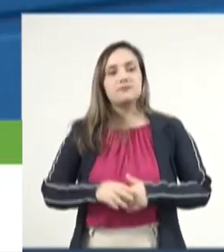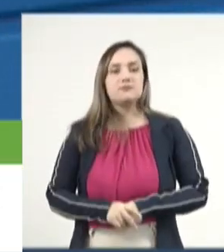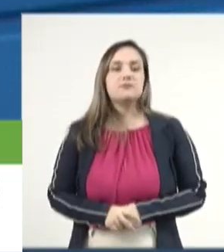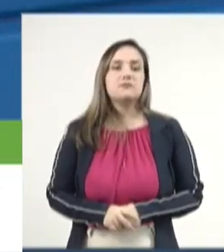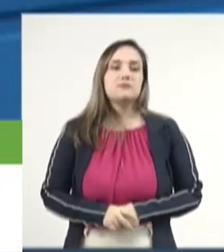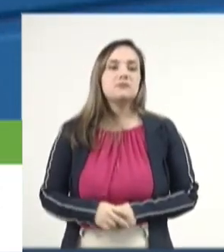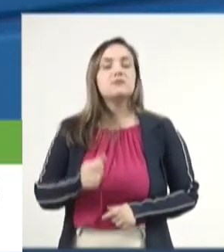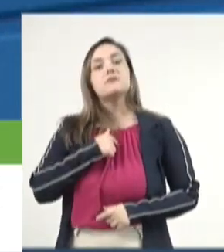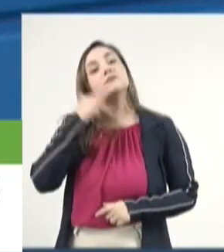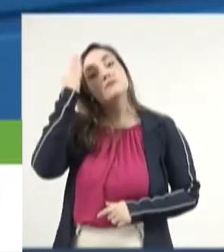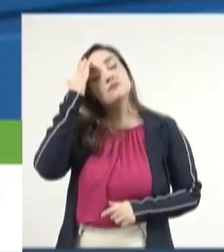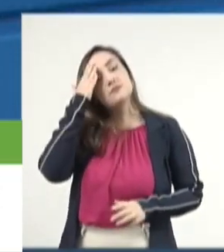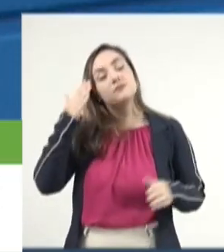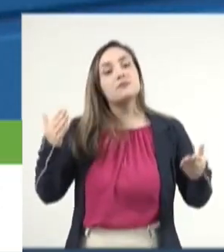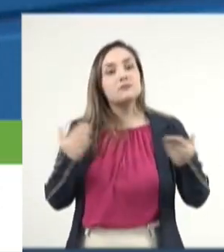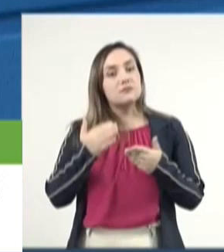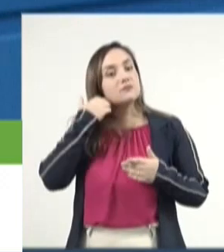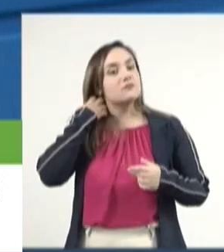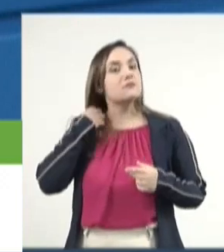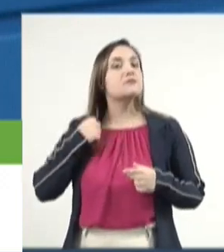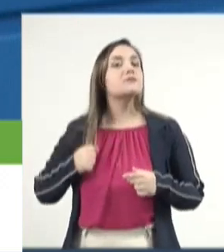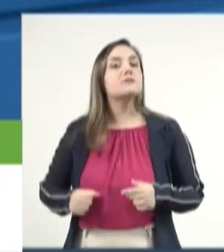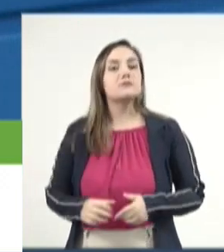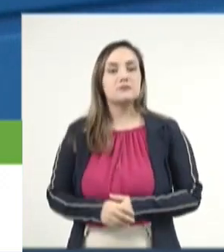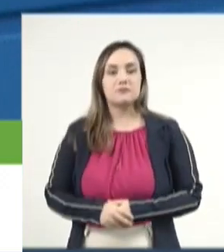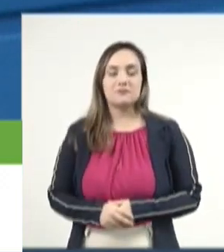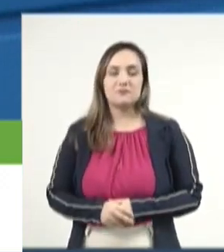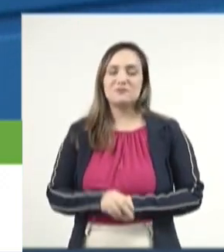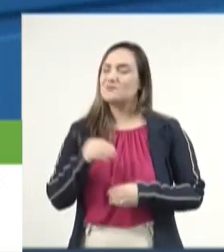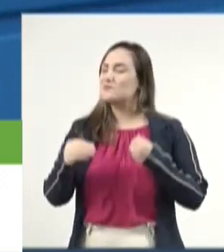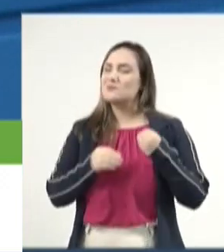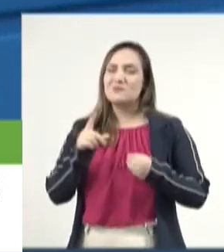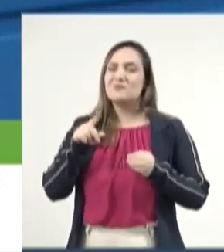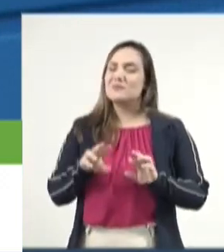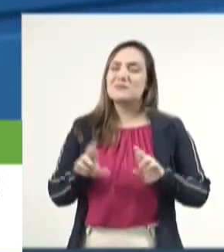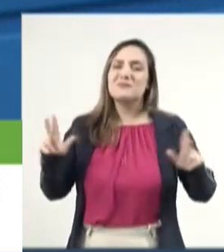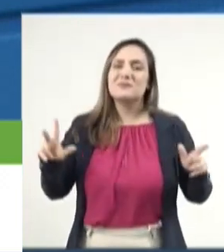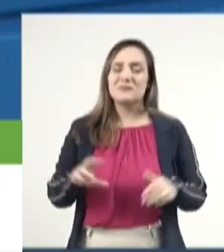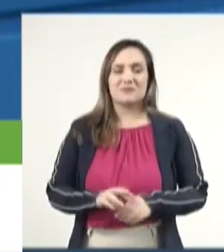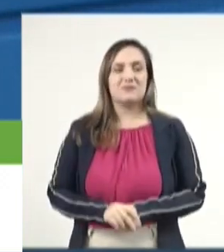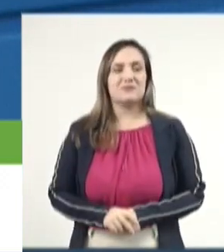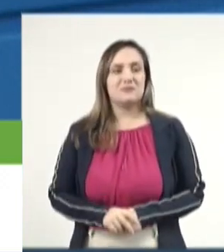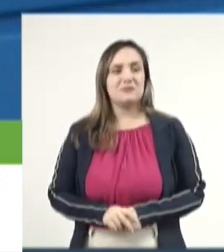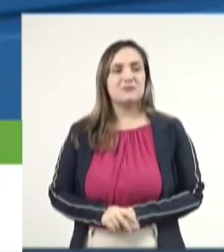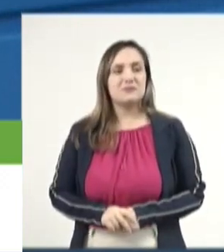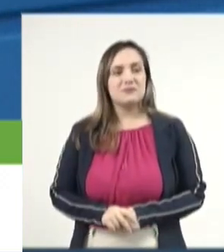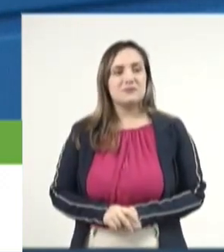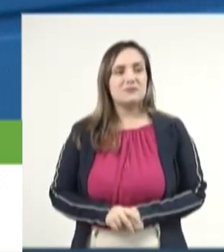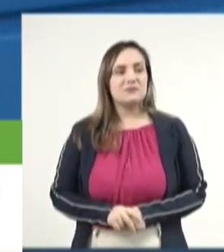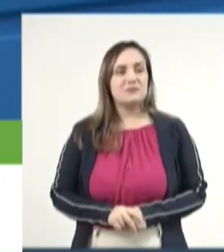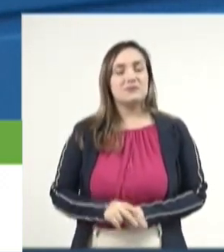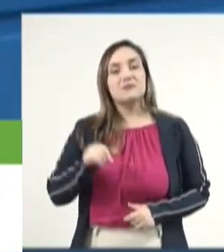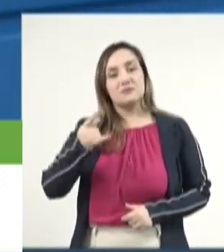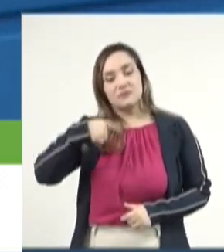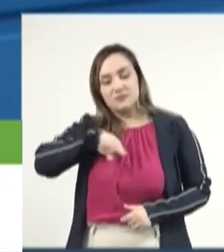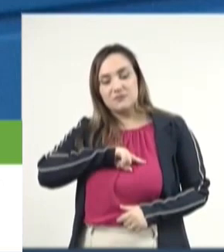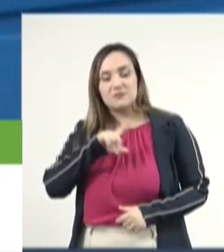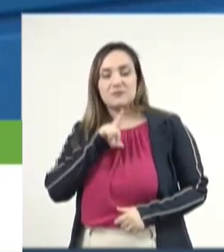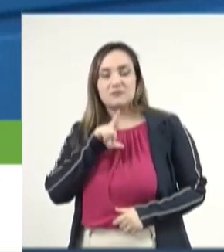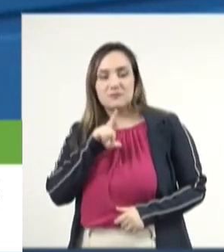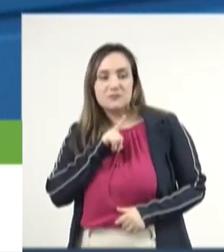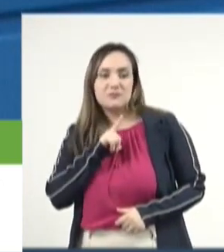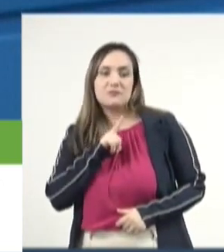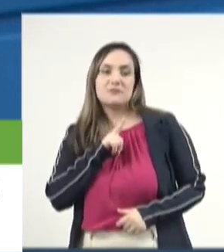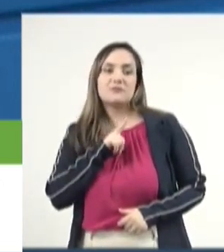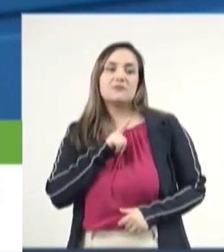Nós sabemos hoje, senhor presidente, do diferencial de quando nós temos uma mulher para atender